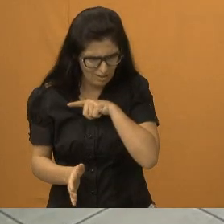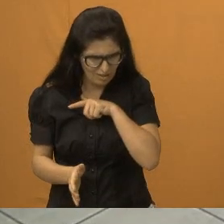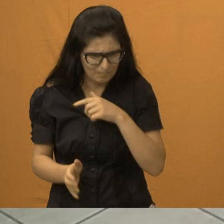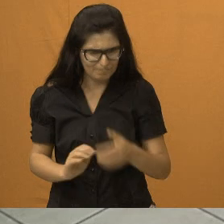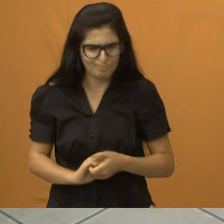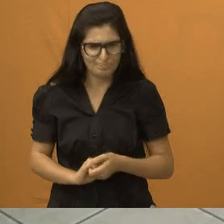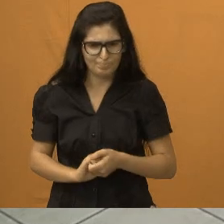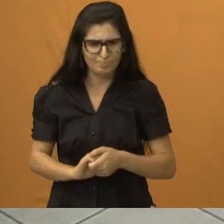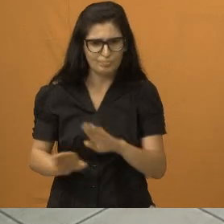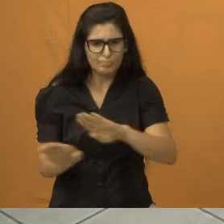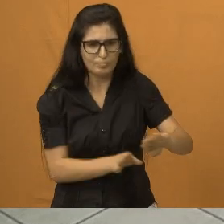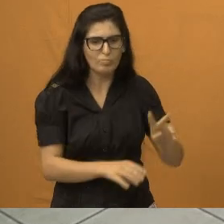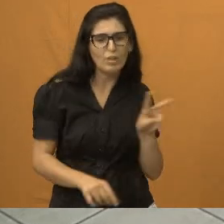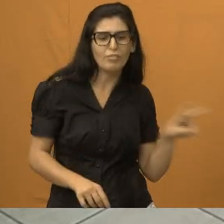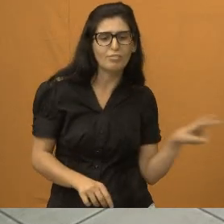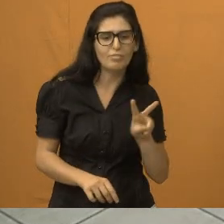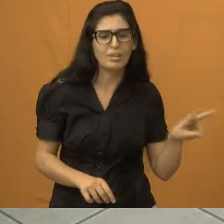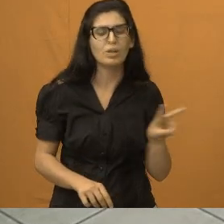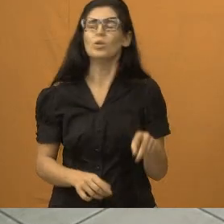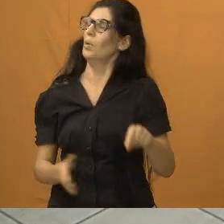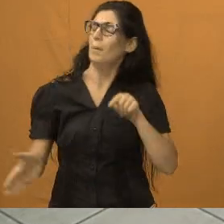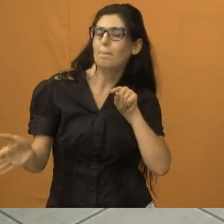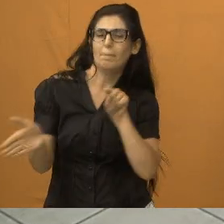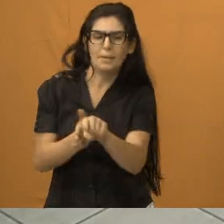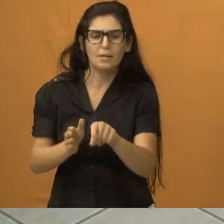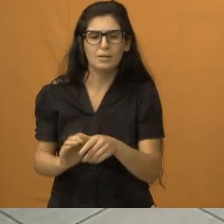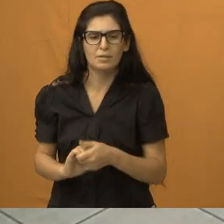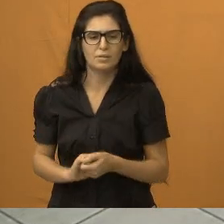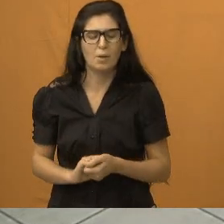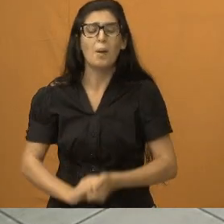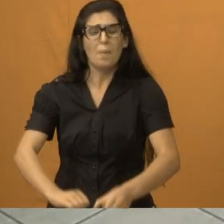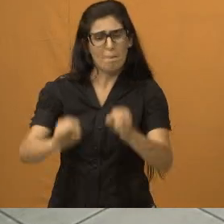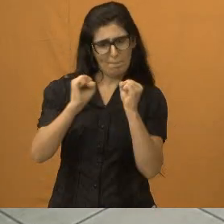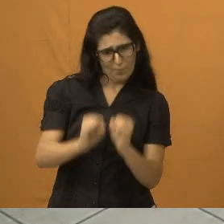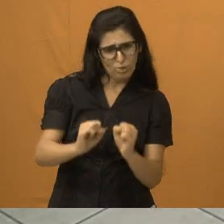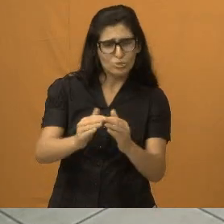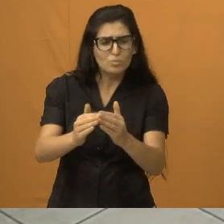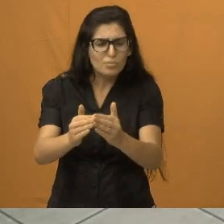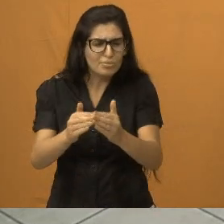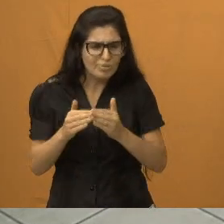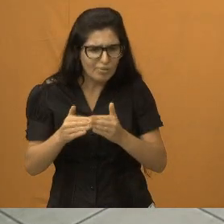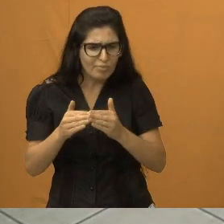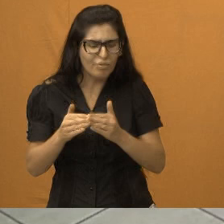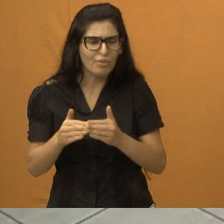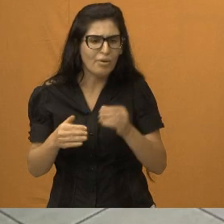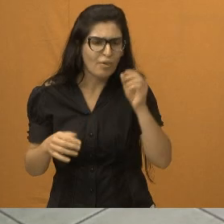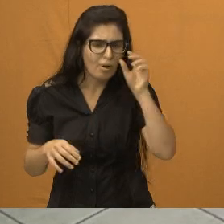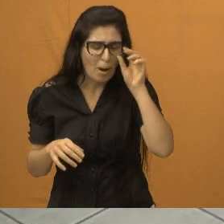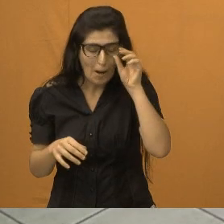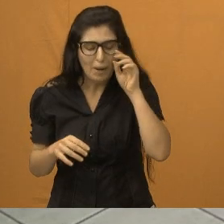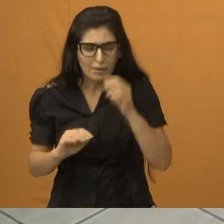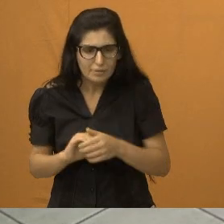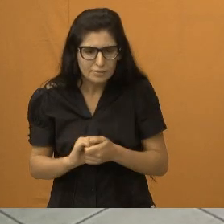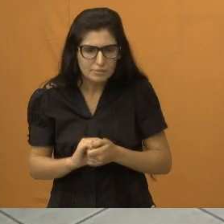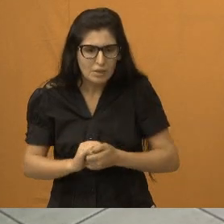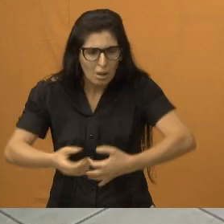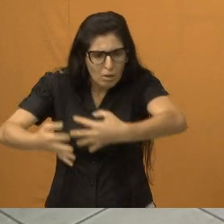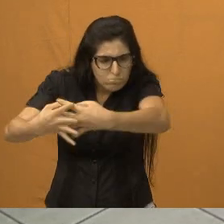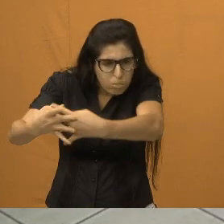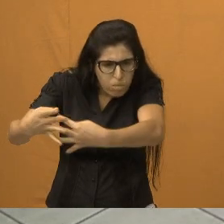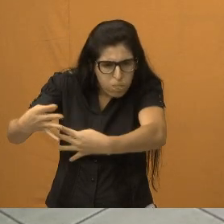Queria fazer uma pergunta. Se você podia fazer um favor de trazer